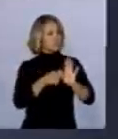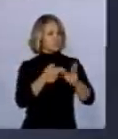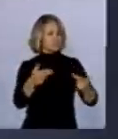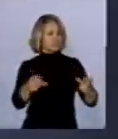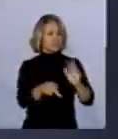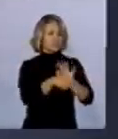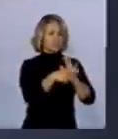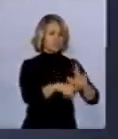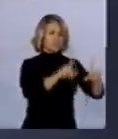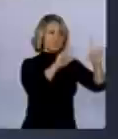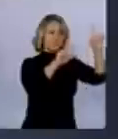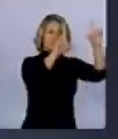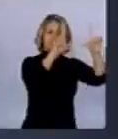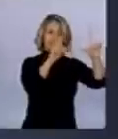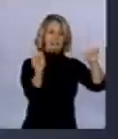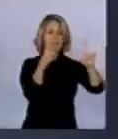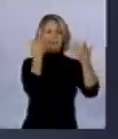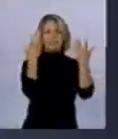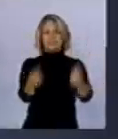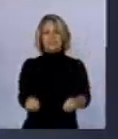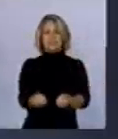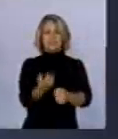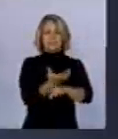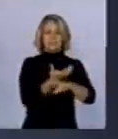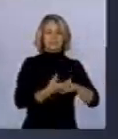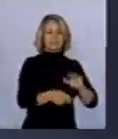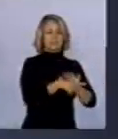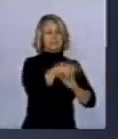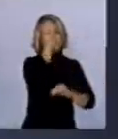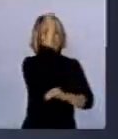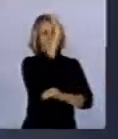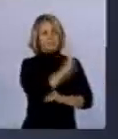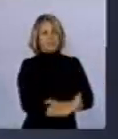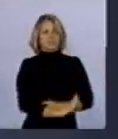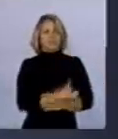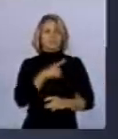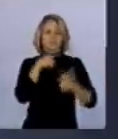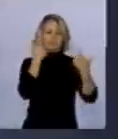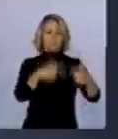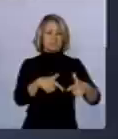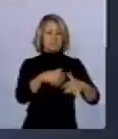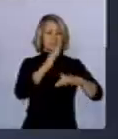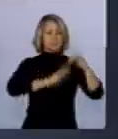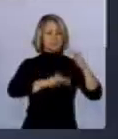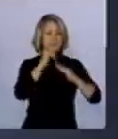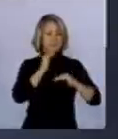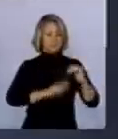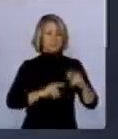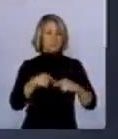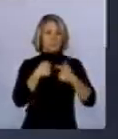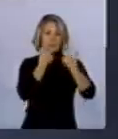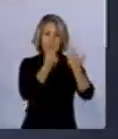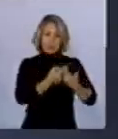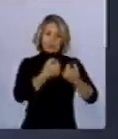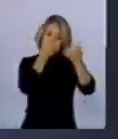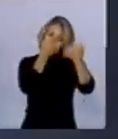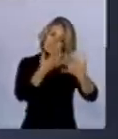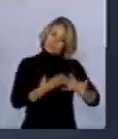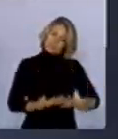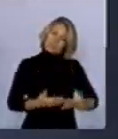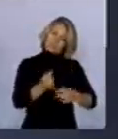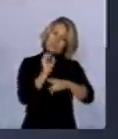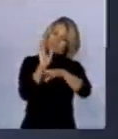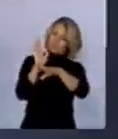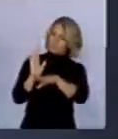brasileira não seriam mais consideradas conteúdo brasileiro para fins de espaço qualificado estamos falando de filmes que